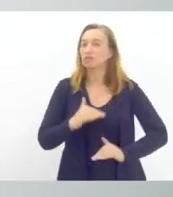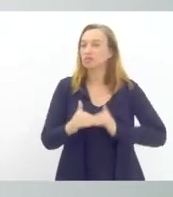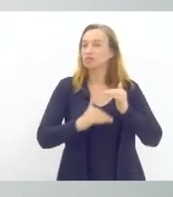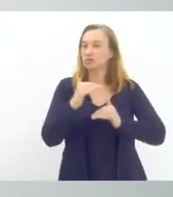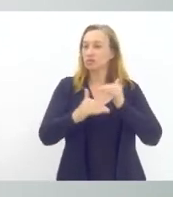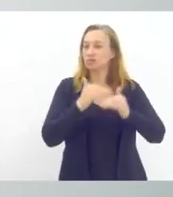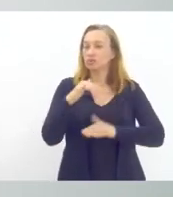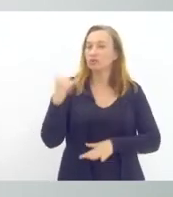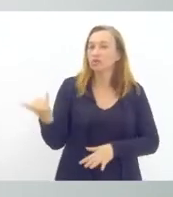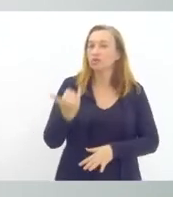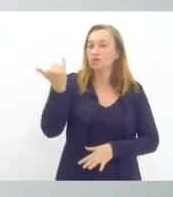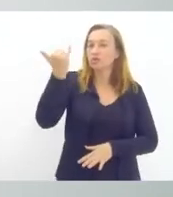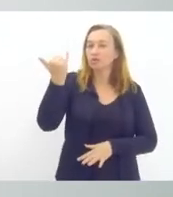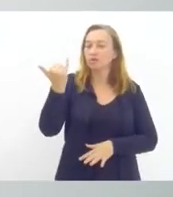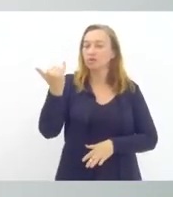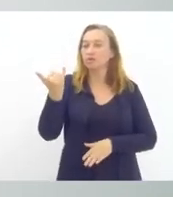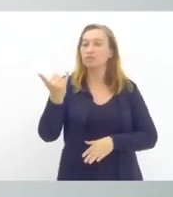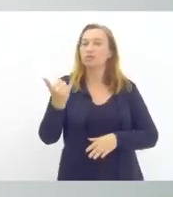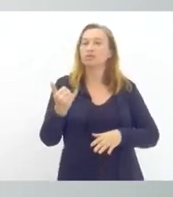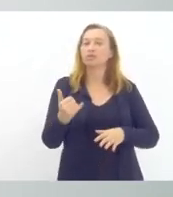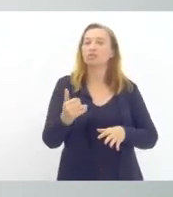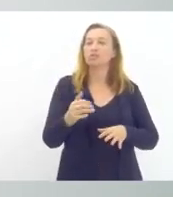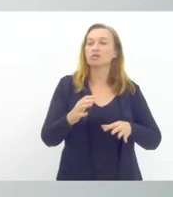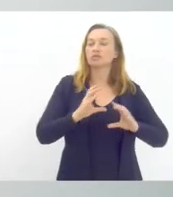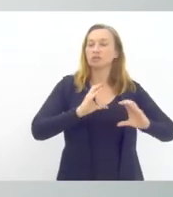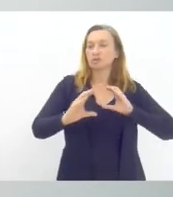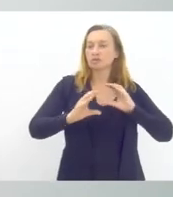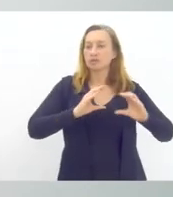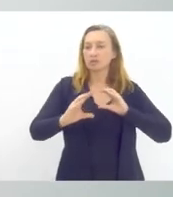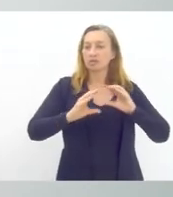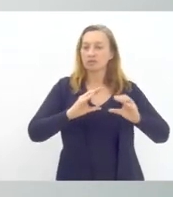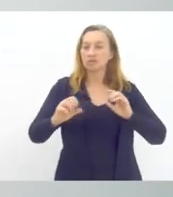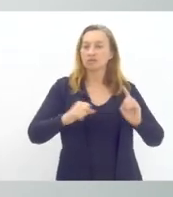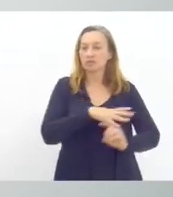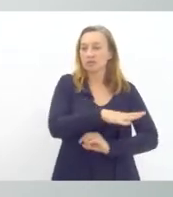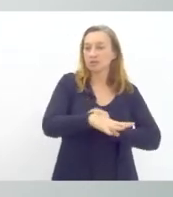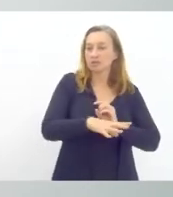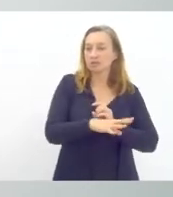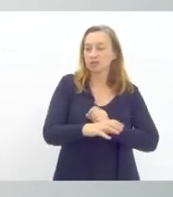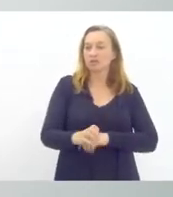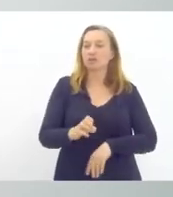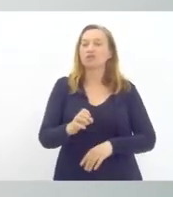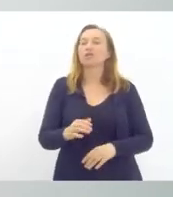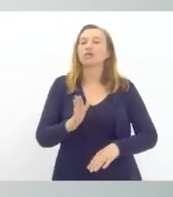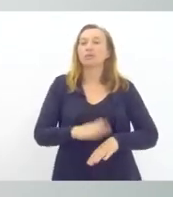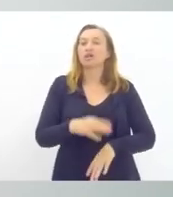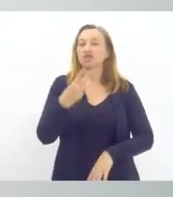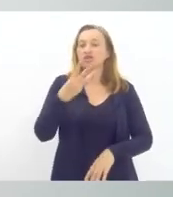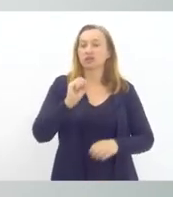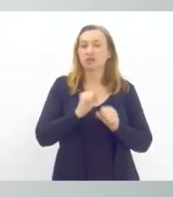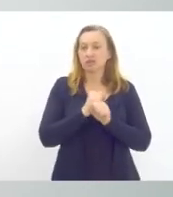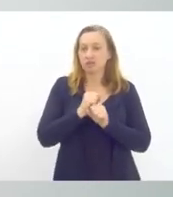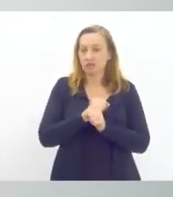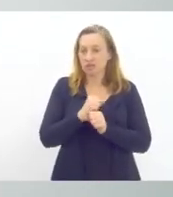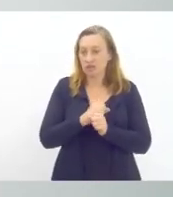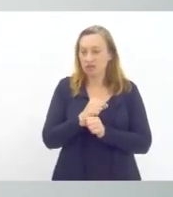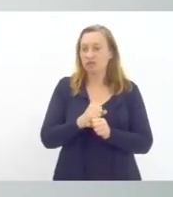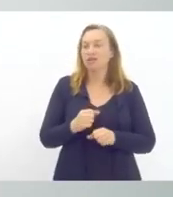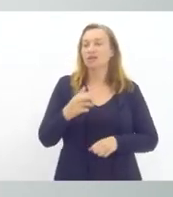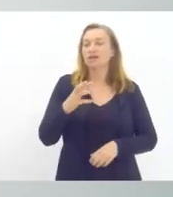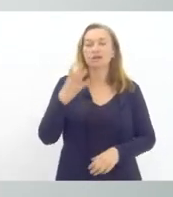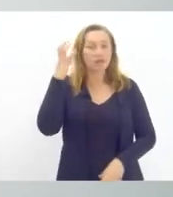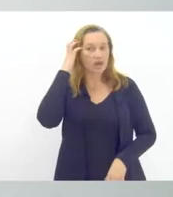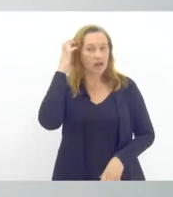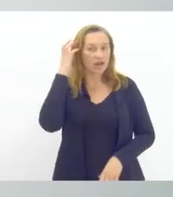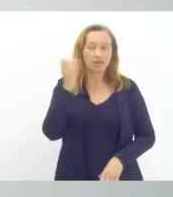esse importante veículo de comunicação popular da cidade do Rio de Janeiro há mais de 30 anos na rádio Saga